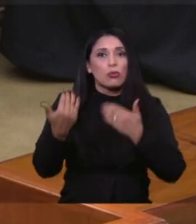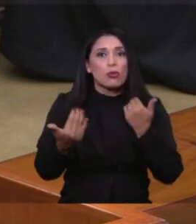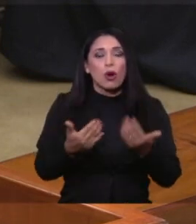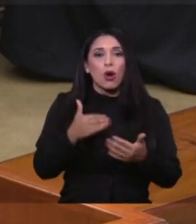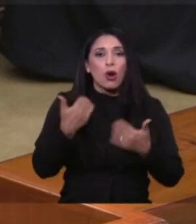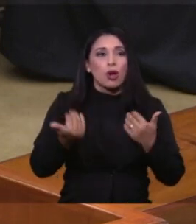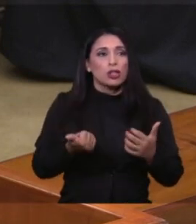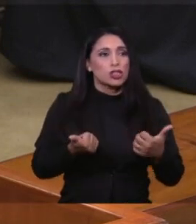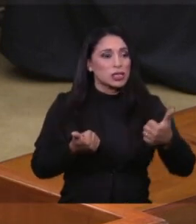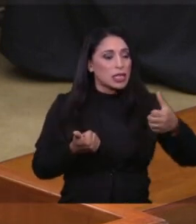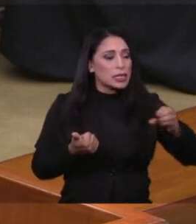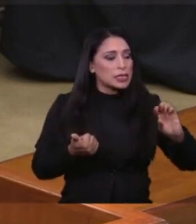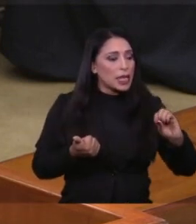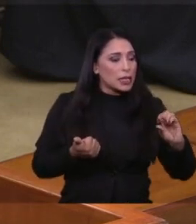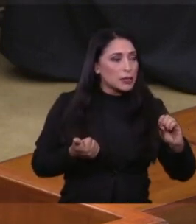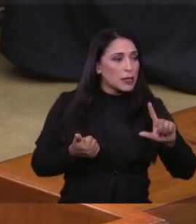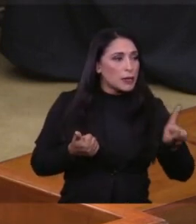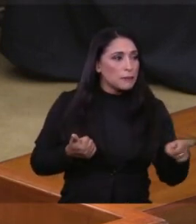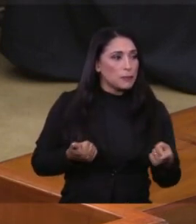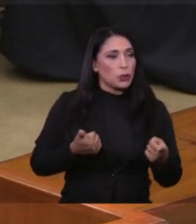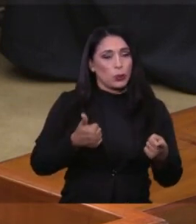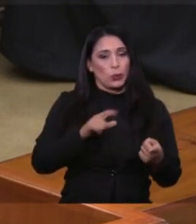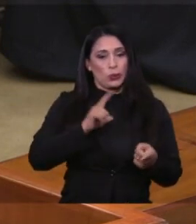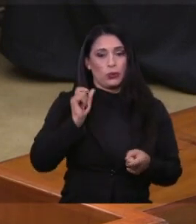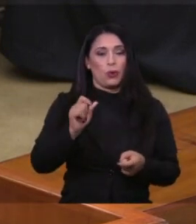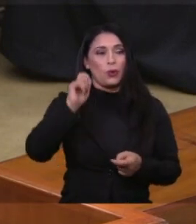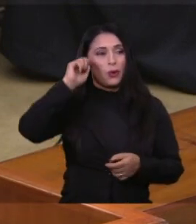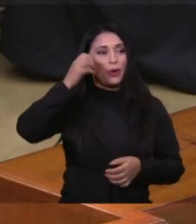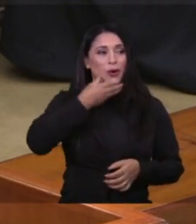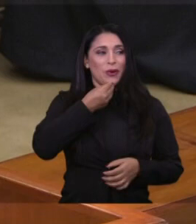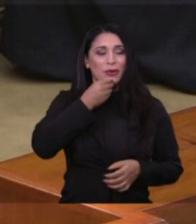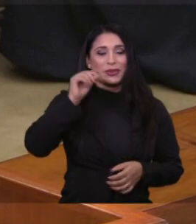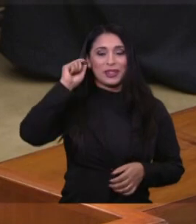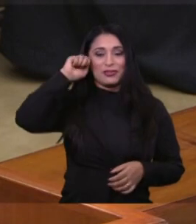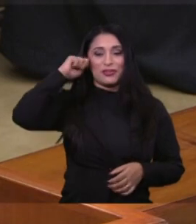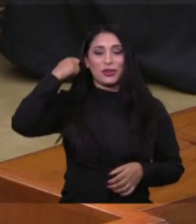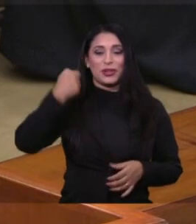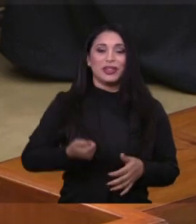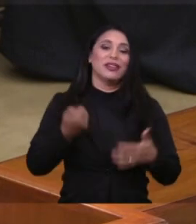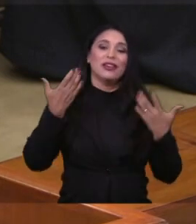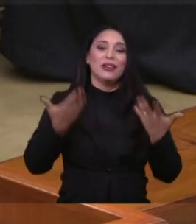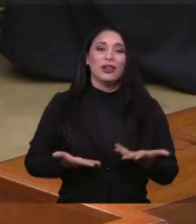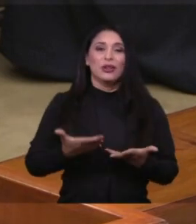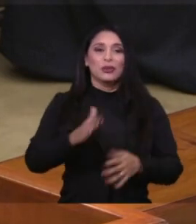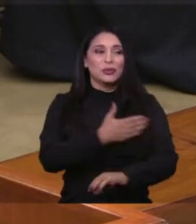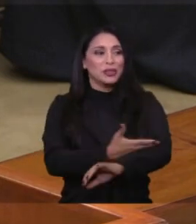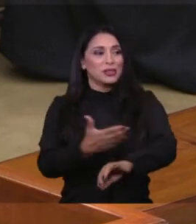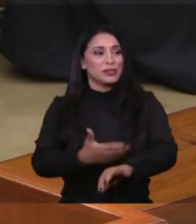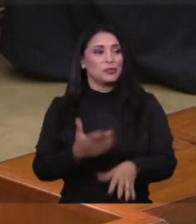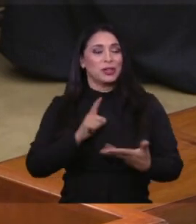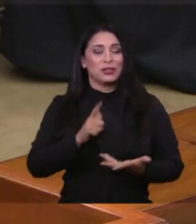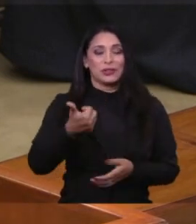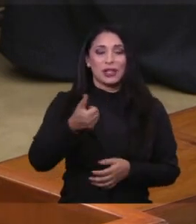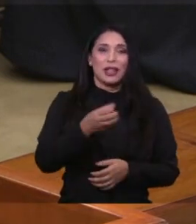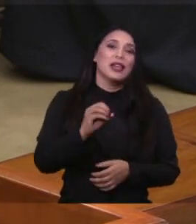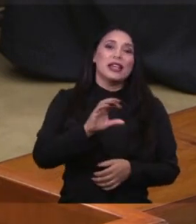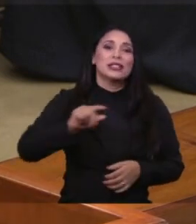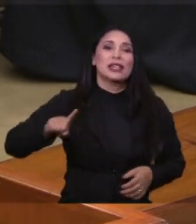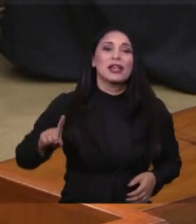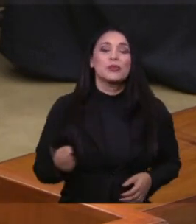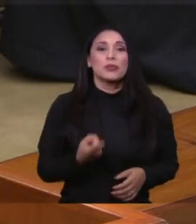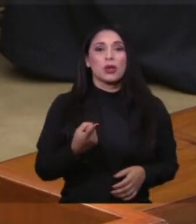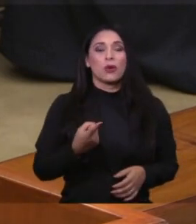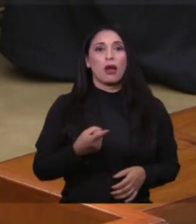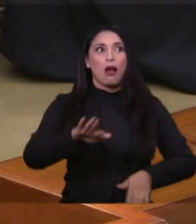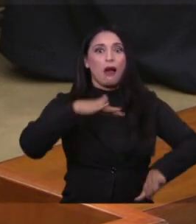100 mil habitantes, enquanto para homens brancos esse número fica em 39 mortes por 100 mil habitantes. No campo das